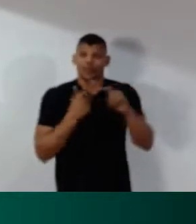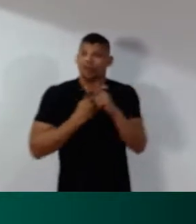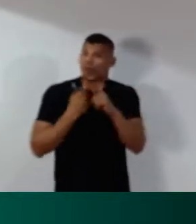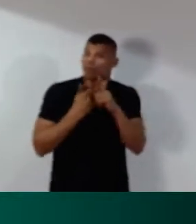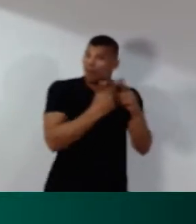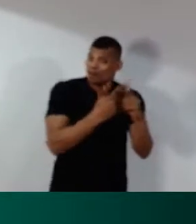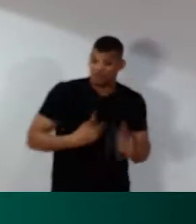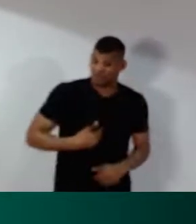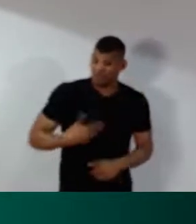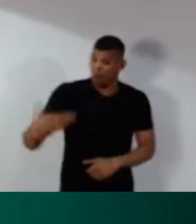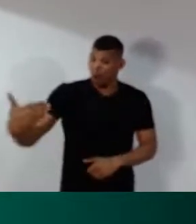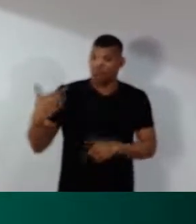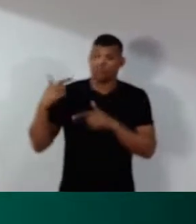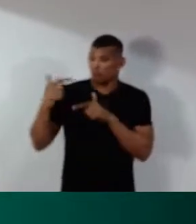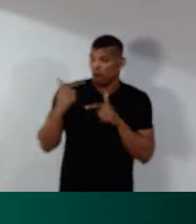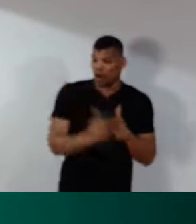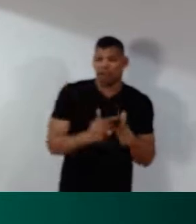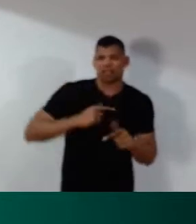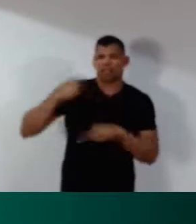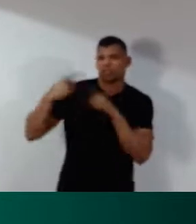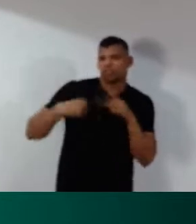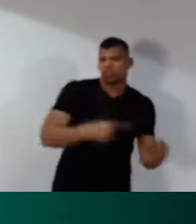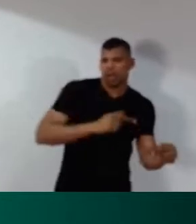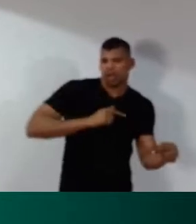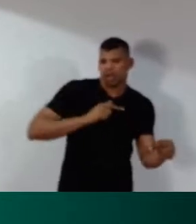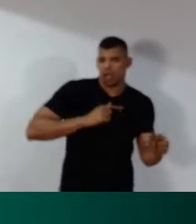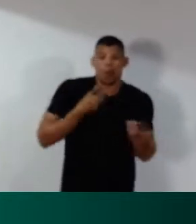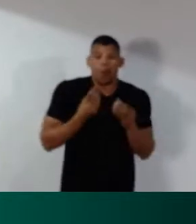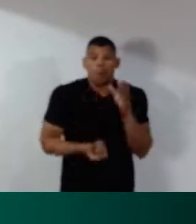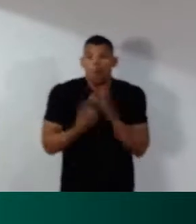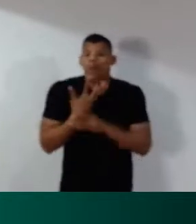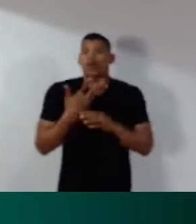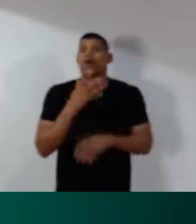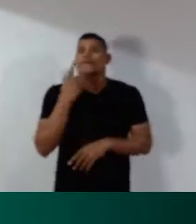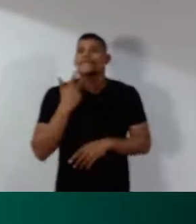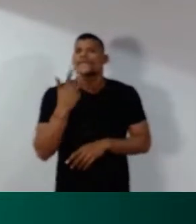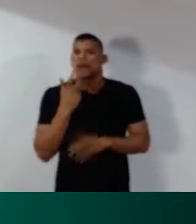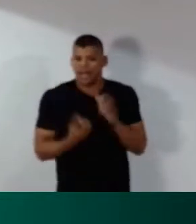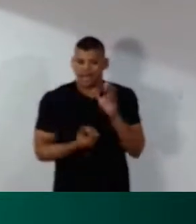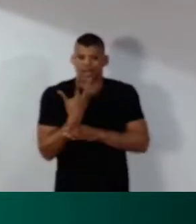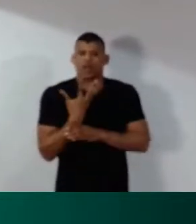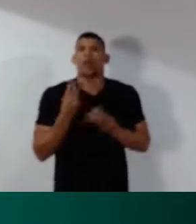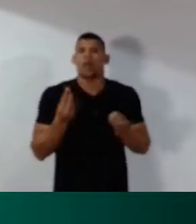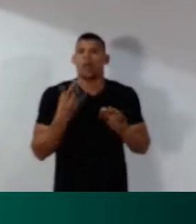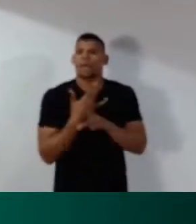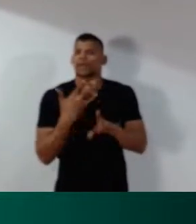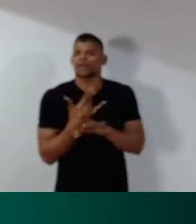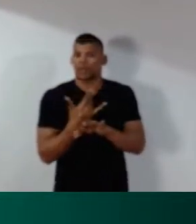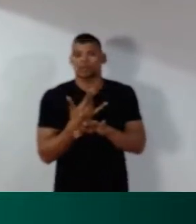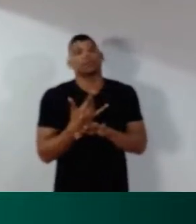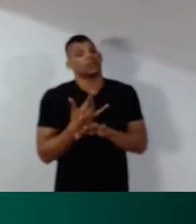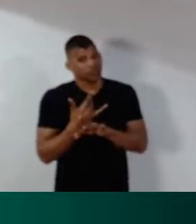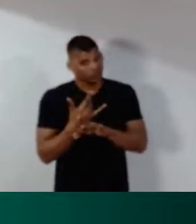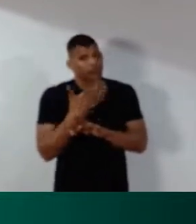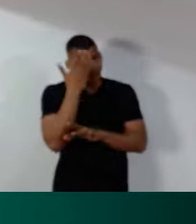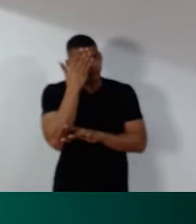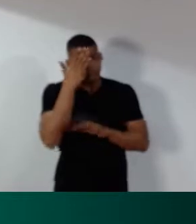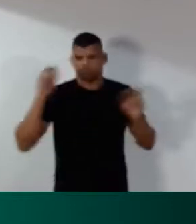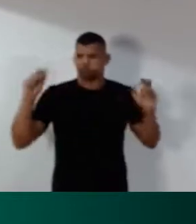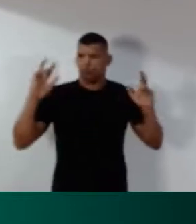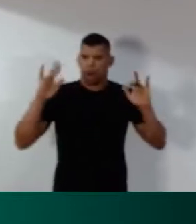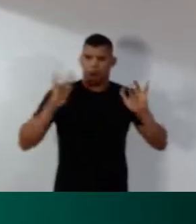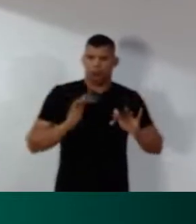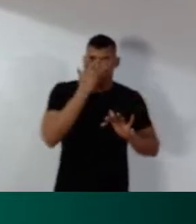crônico da Fome que é uma herança histórica da formação da cidade a gente tem um problema que